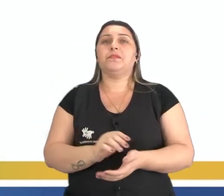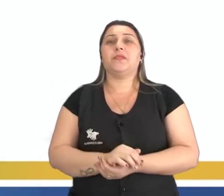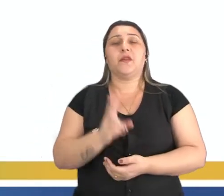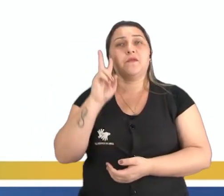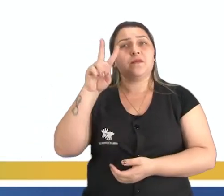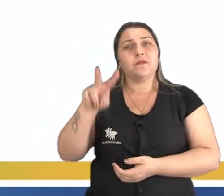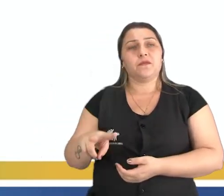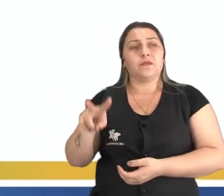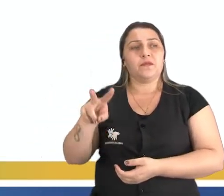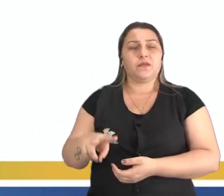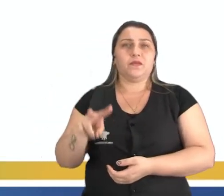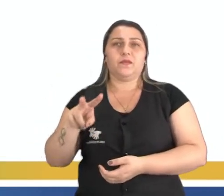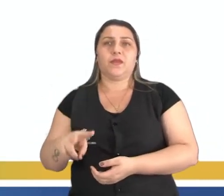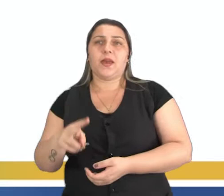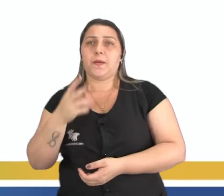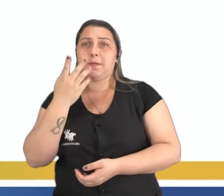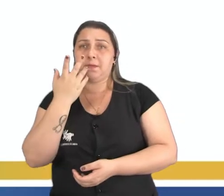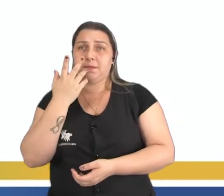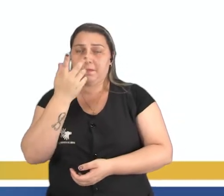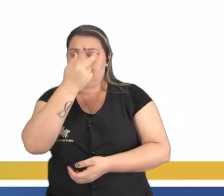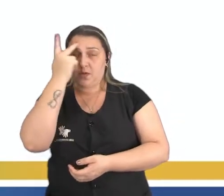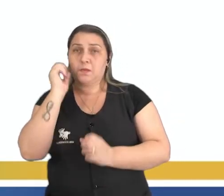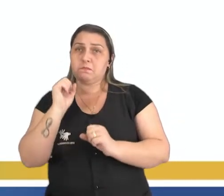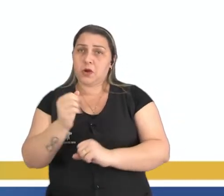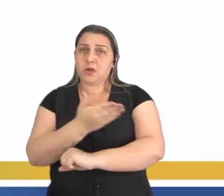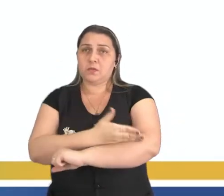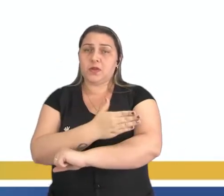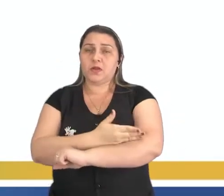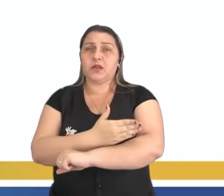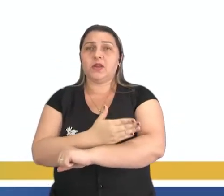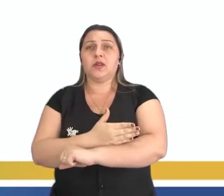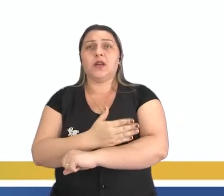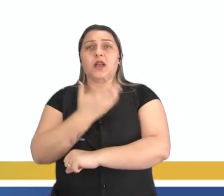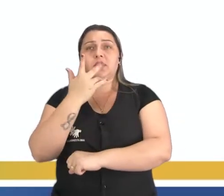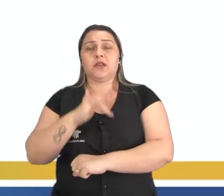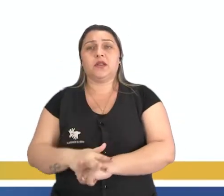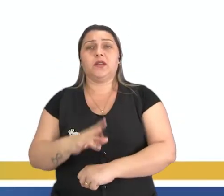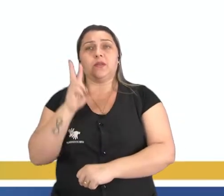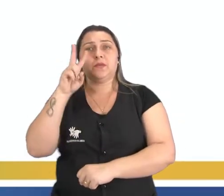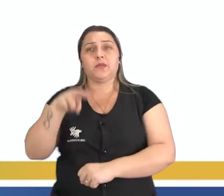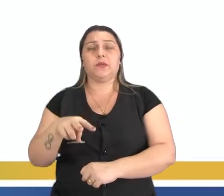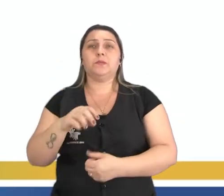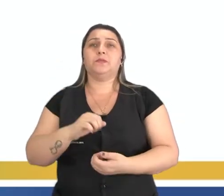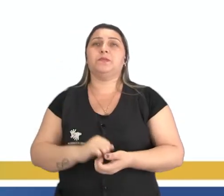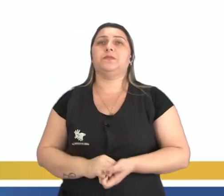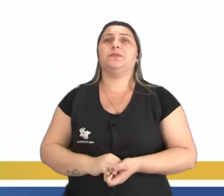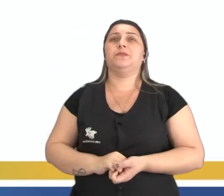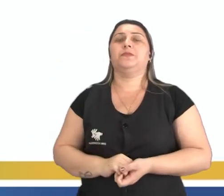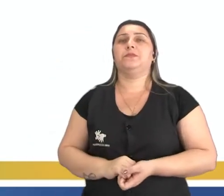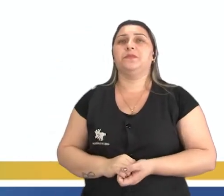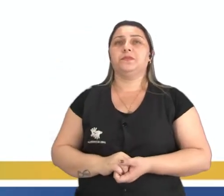ver que qualquer pessoa pode praticar, até mesmo as crianças. Vamos ver.